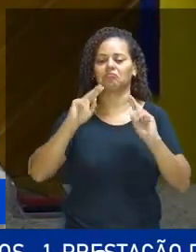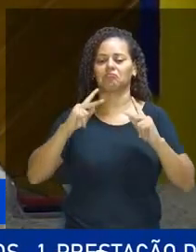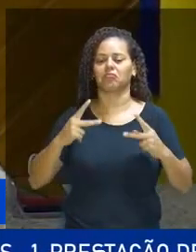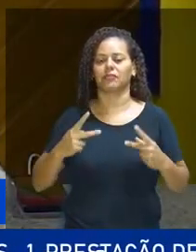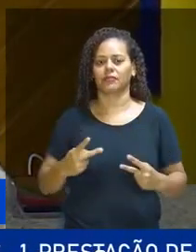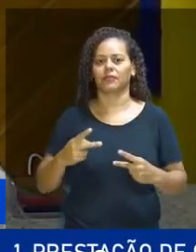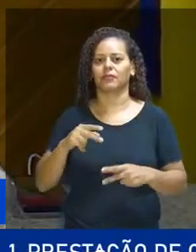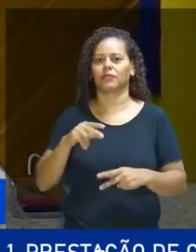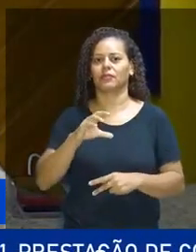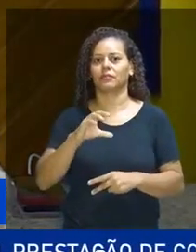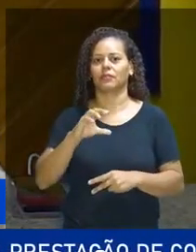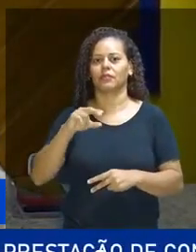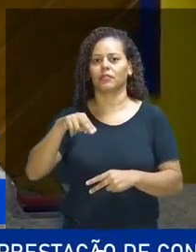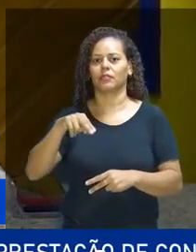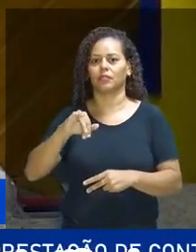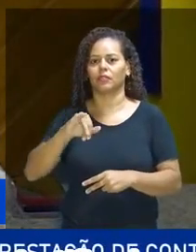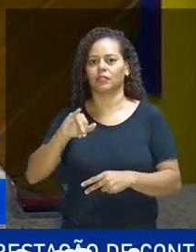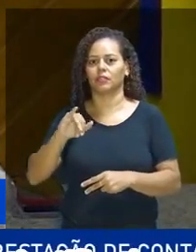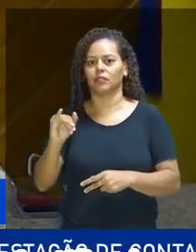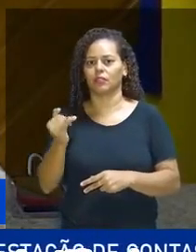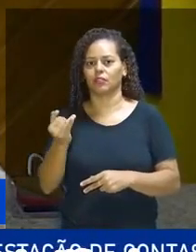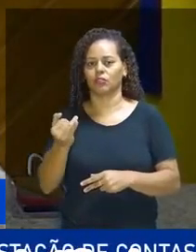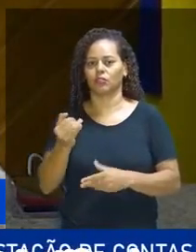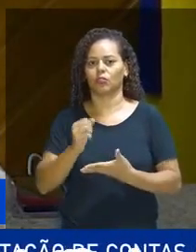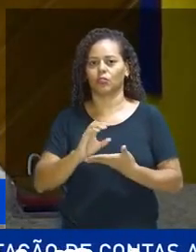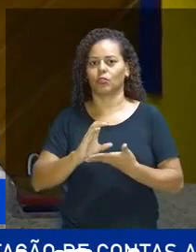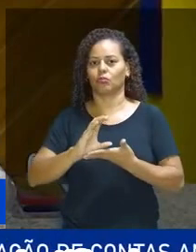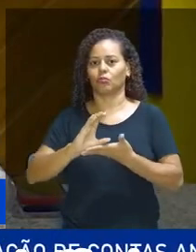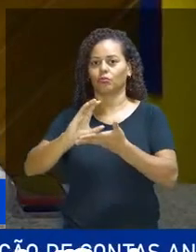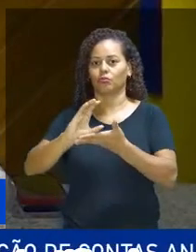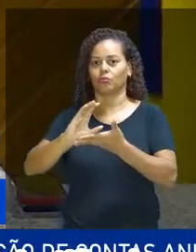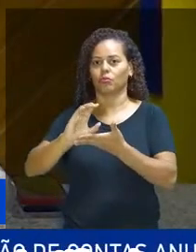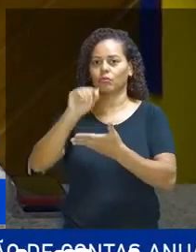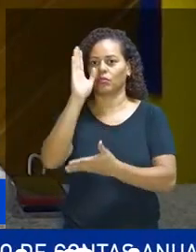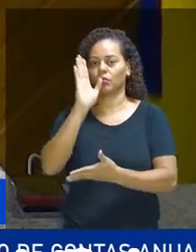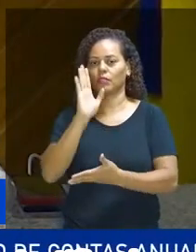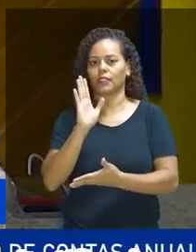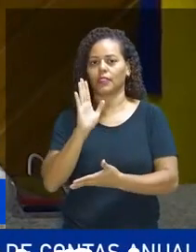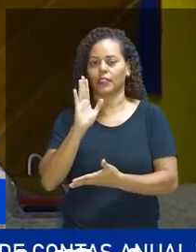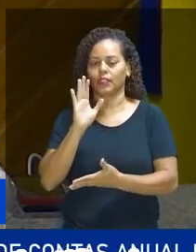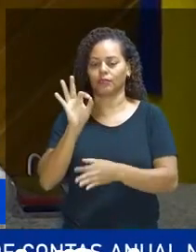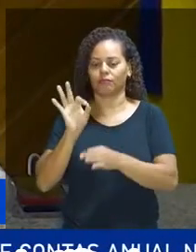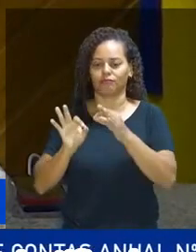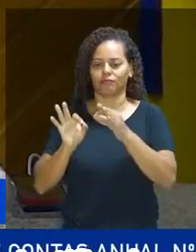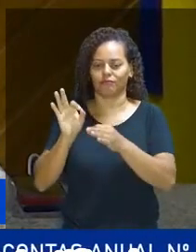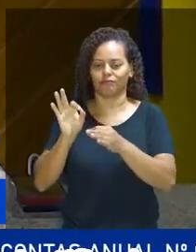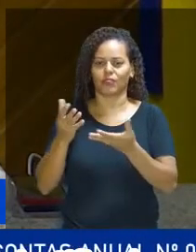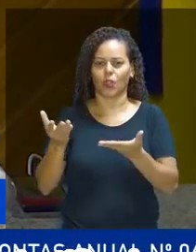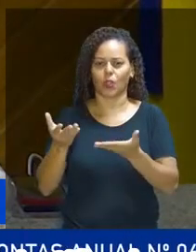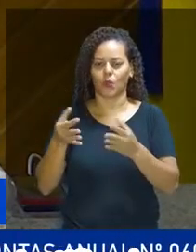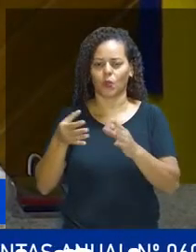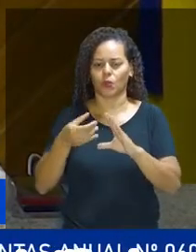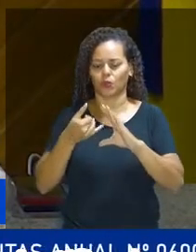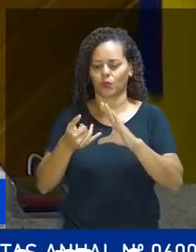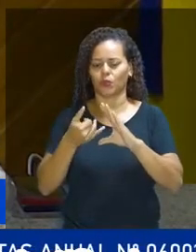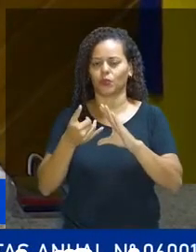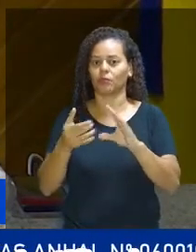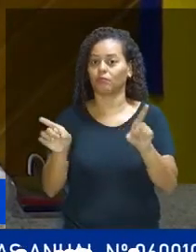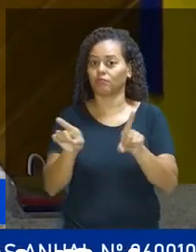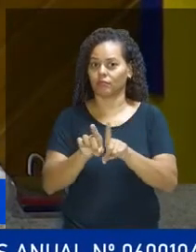tarde aos ilustres membros que estão presentes, aqueles que nos acompanham, que estão hoje de forma virtual,